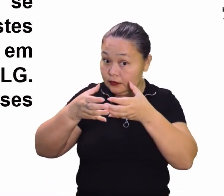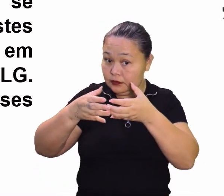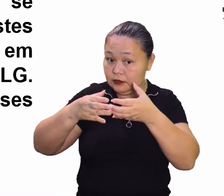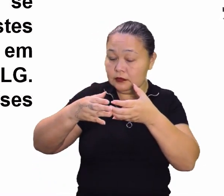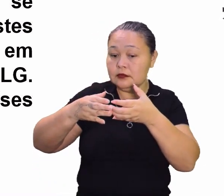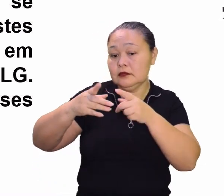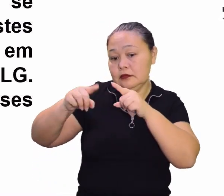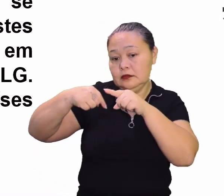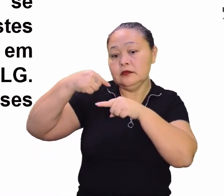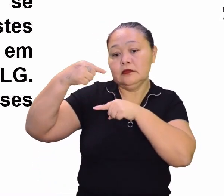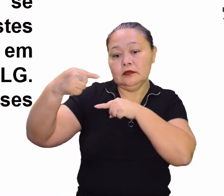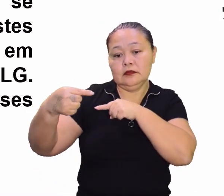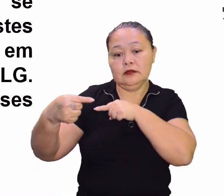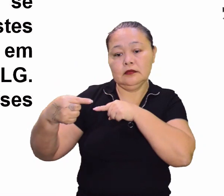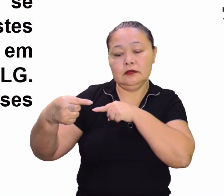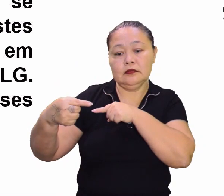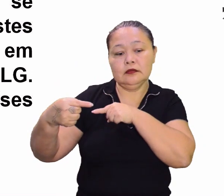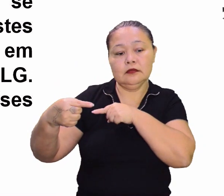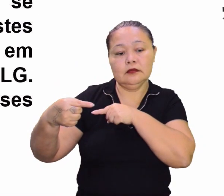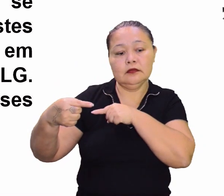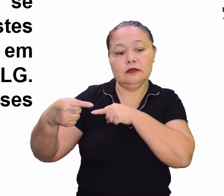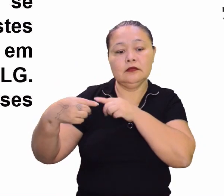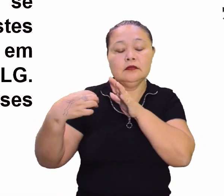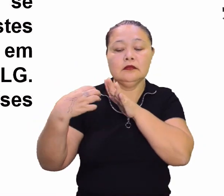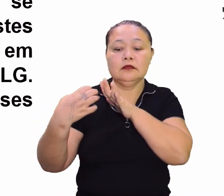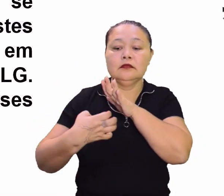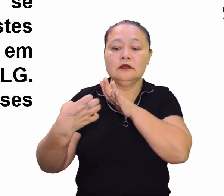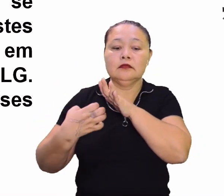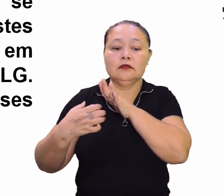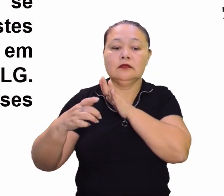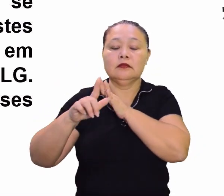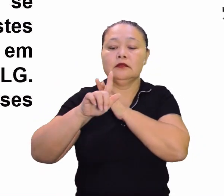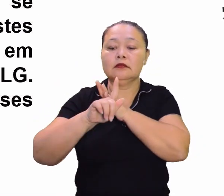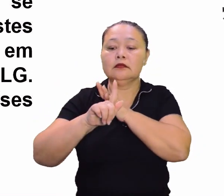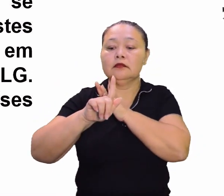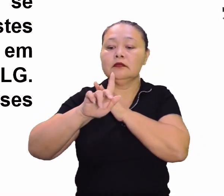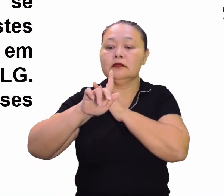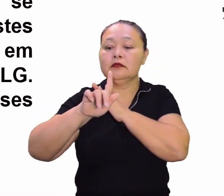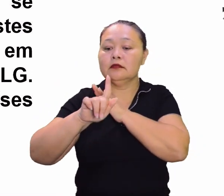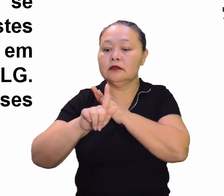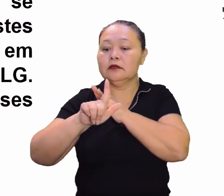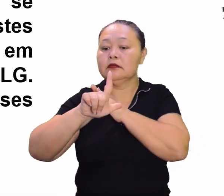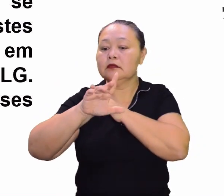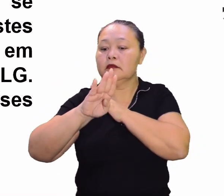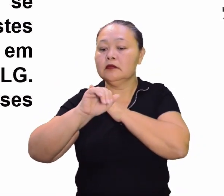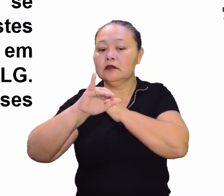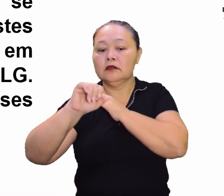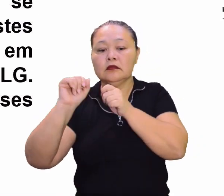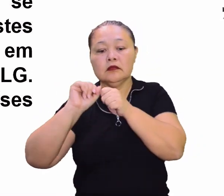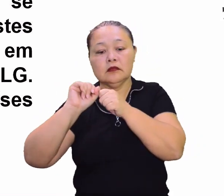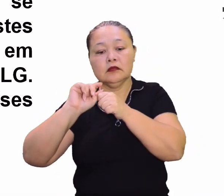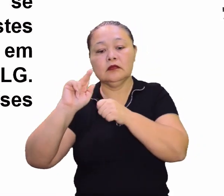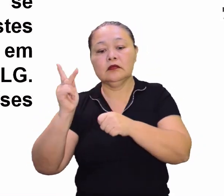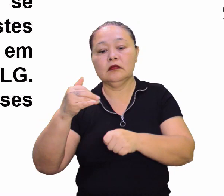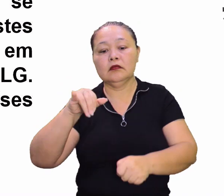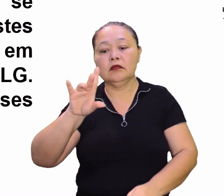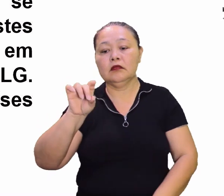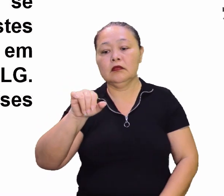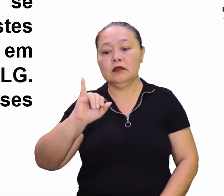Estes conglomerados se tornaram mais tarde empresas globais, como